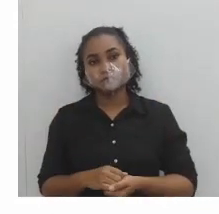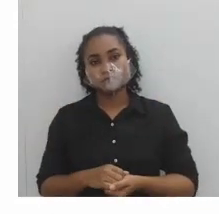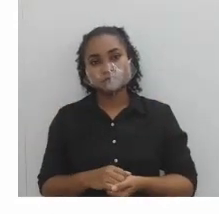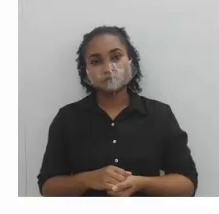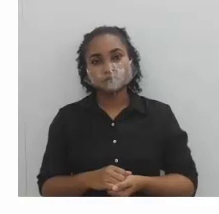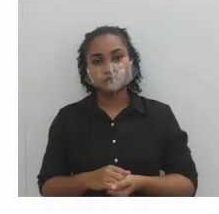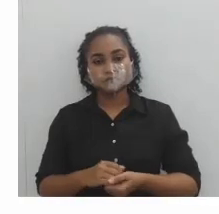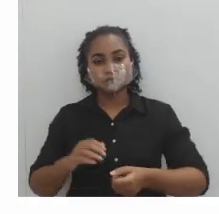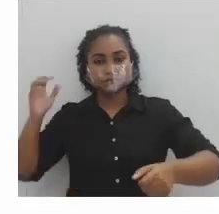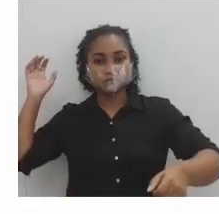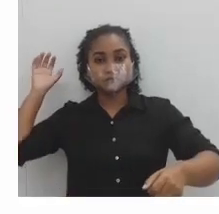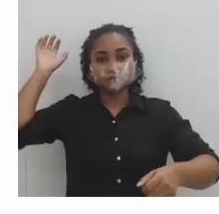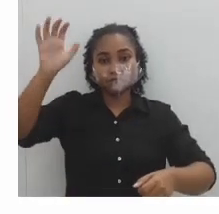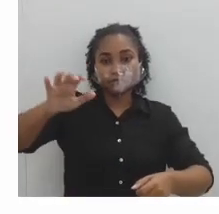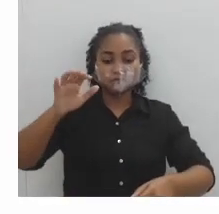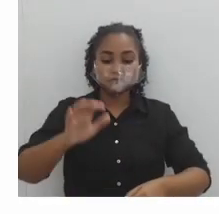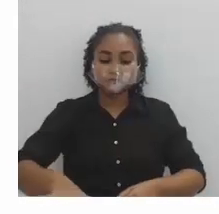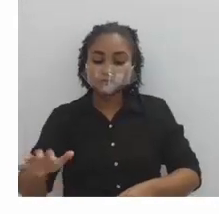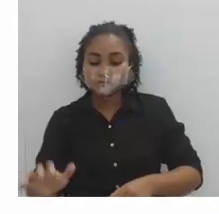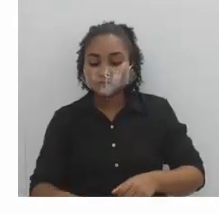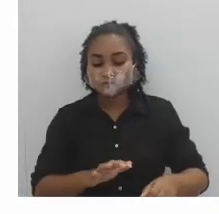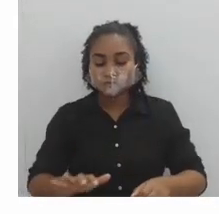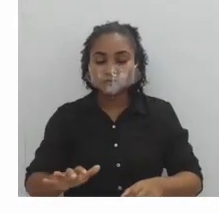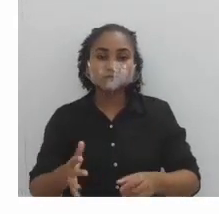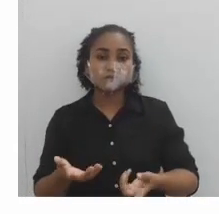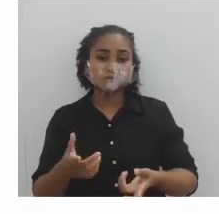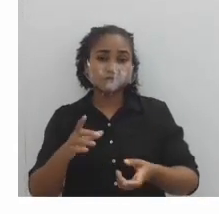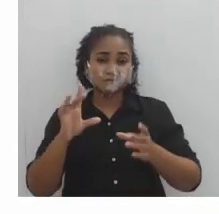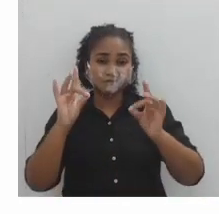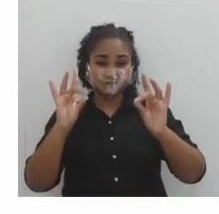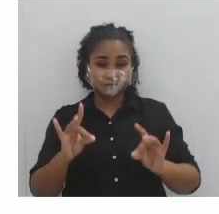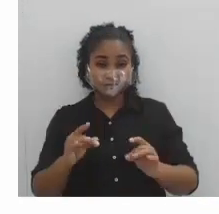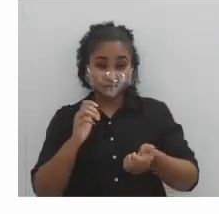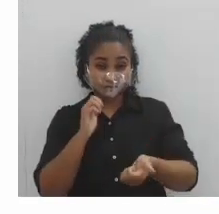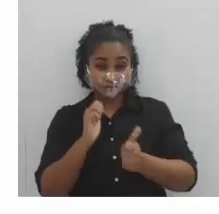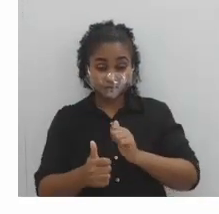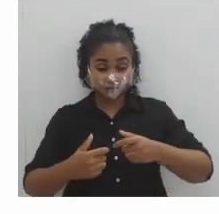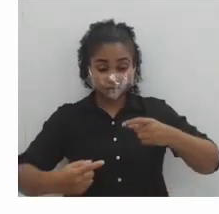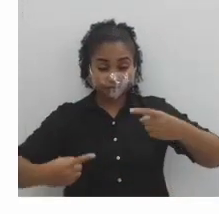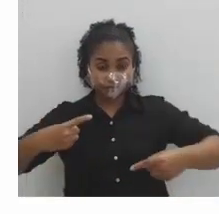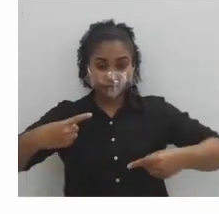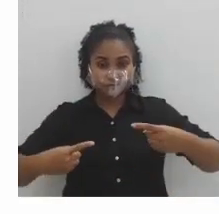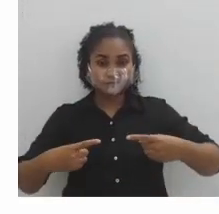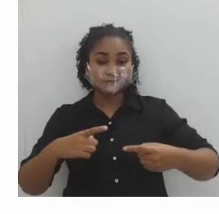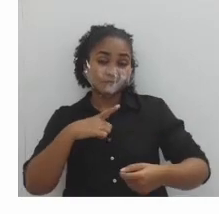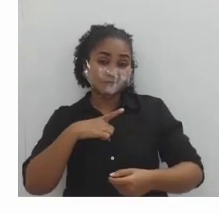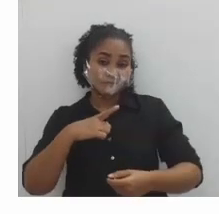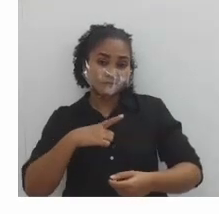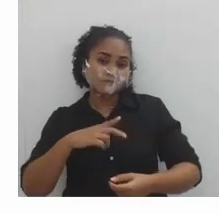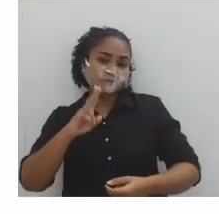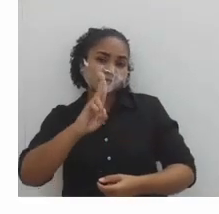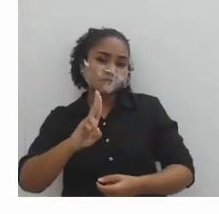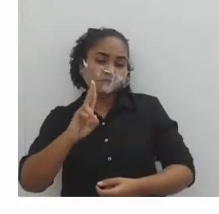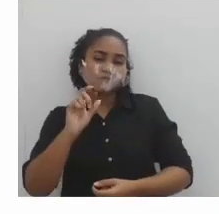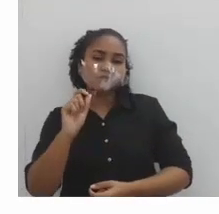do voleibol, handebol, basquete. Um detalhe, esses jogos esportivos, você